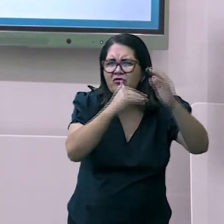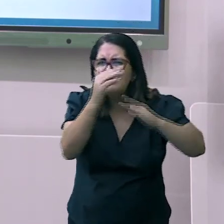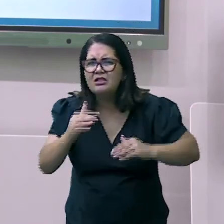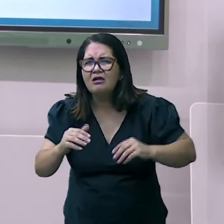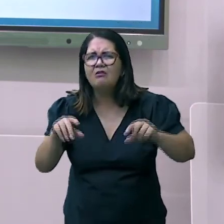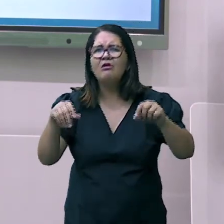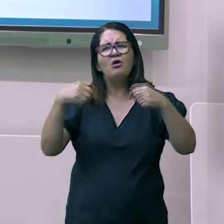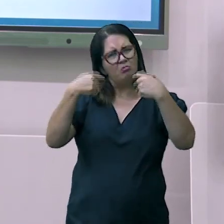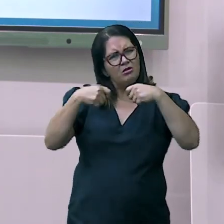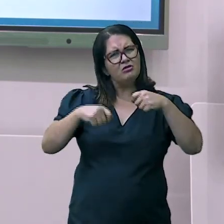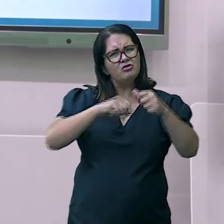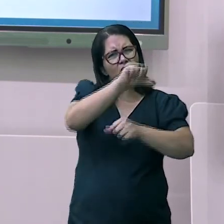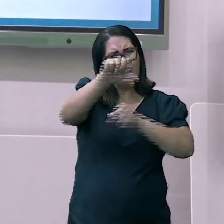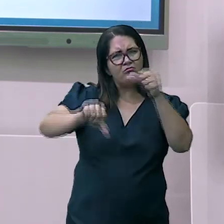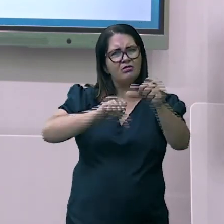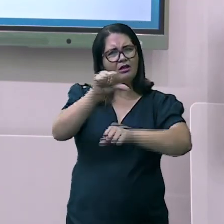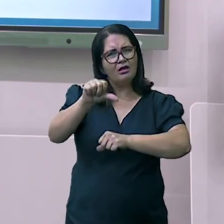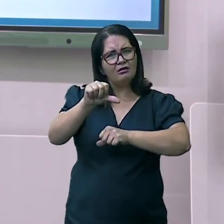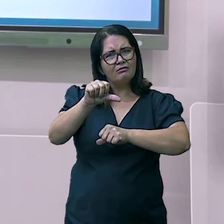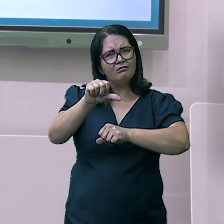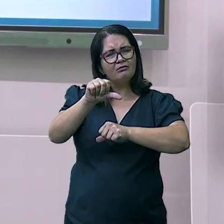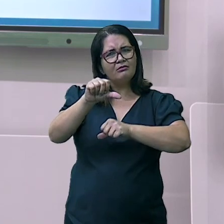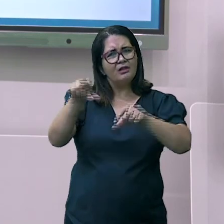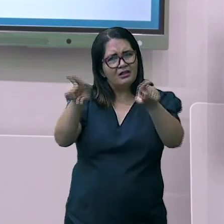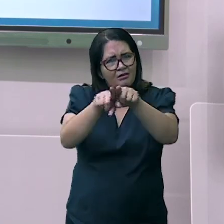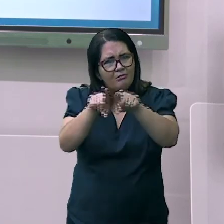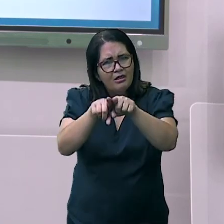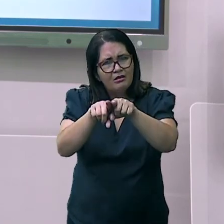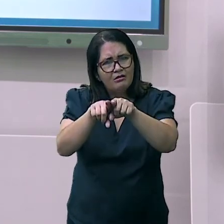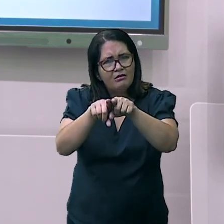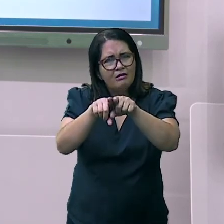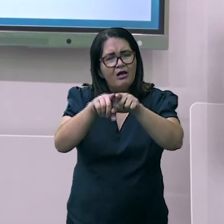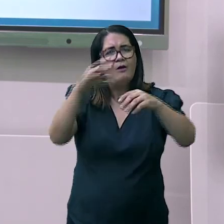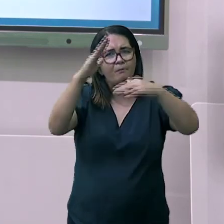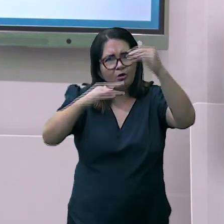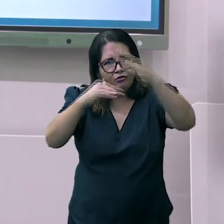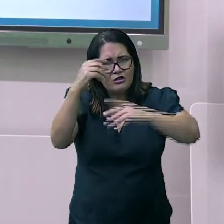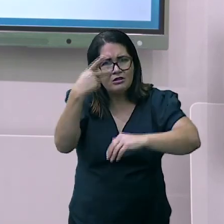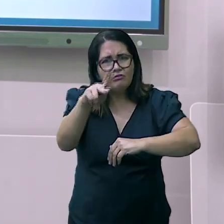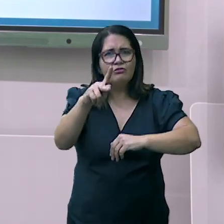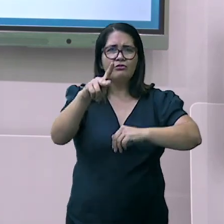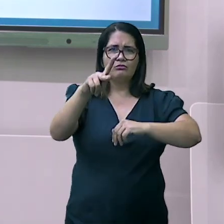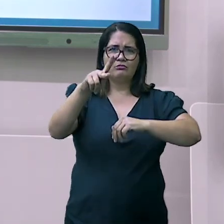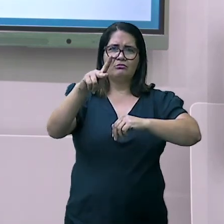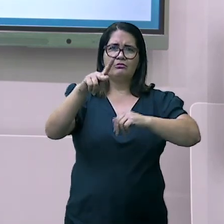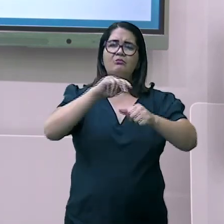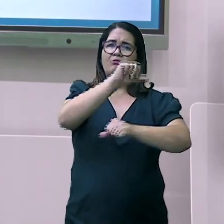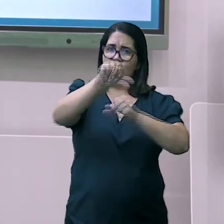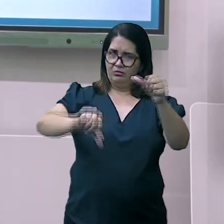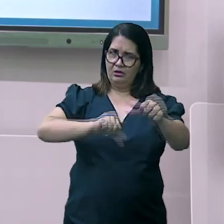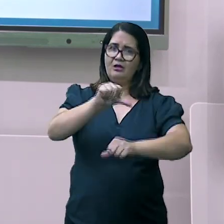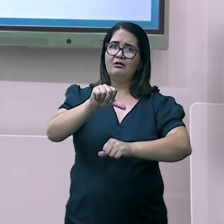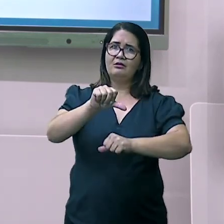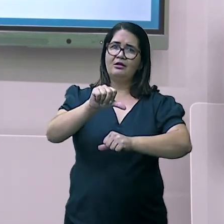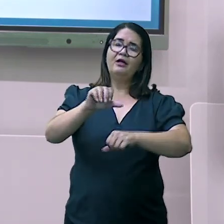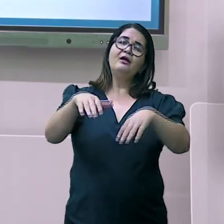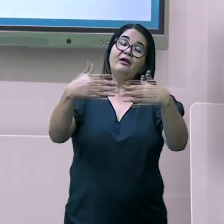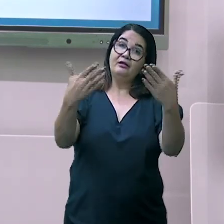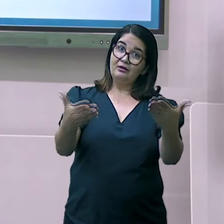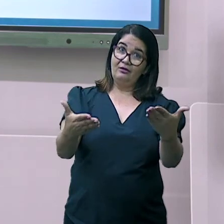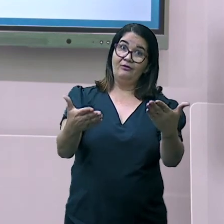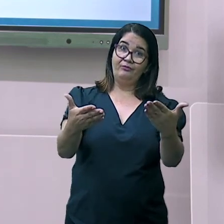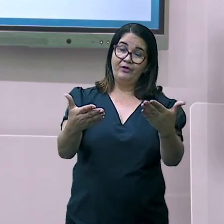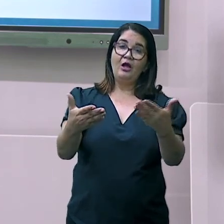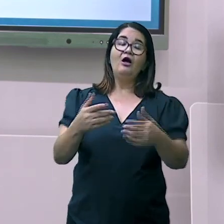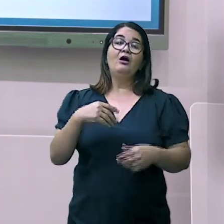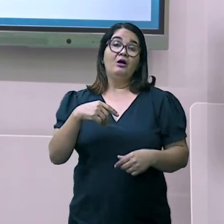os meus afazeres domésticos. Mudou também os seus afazeres domésticos? Bom, eu não sei o de vocês, mas os